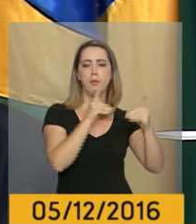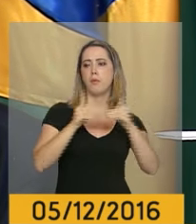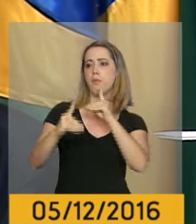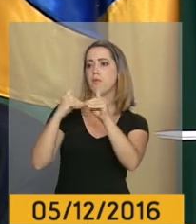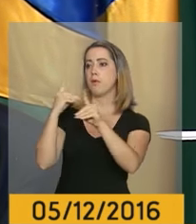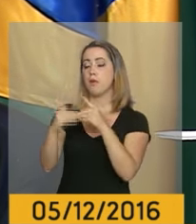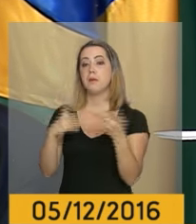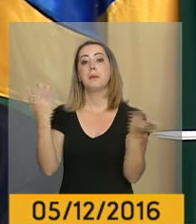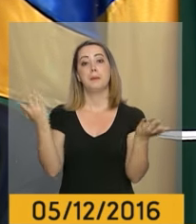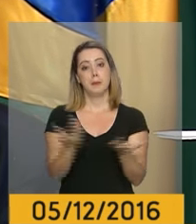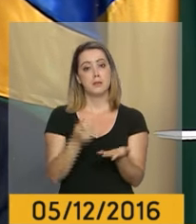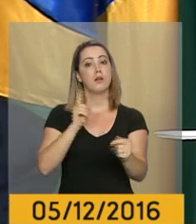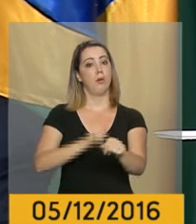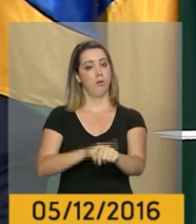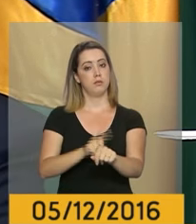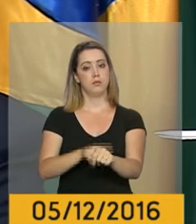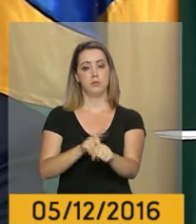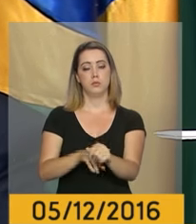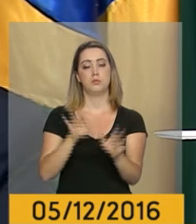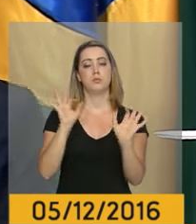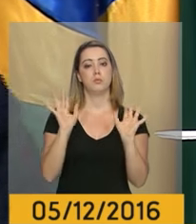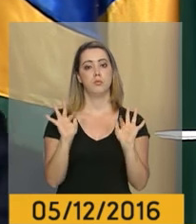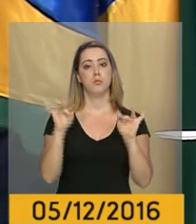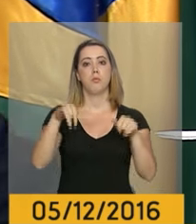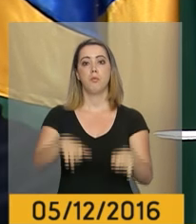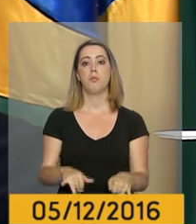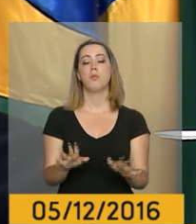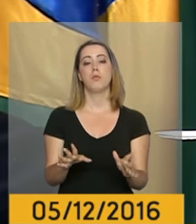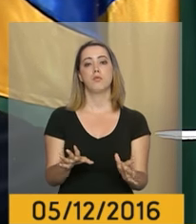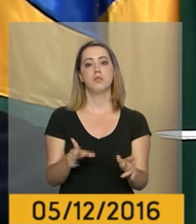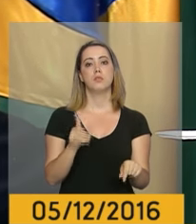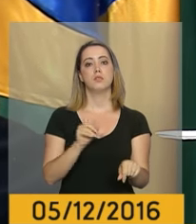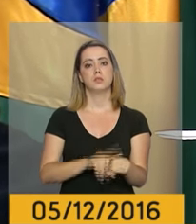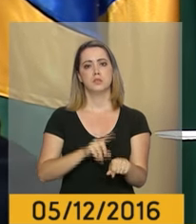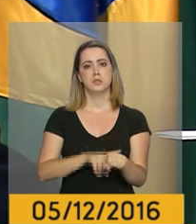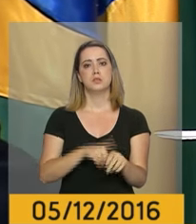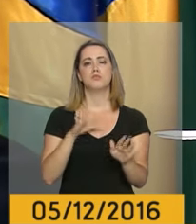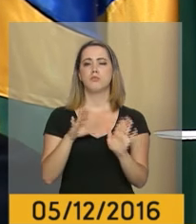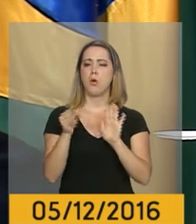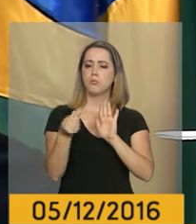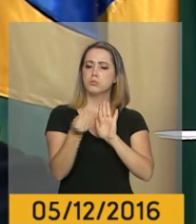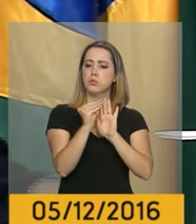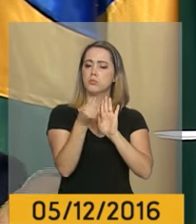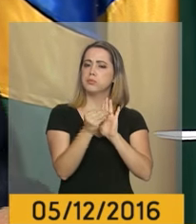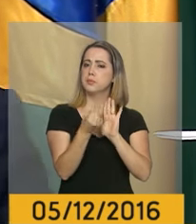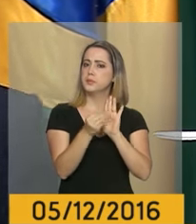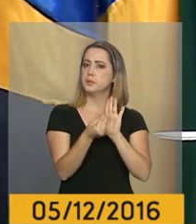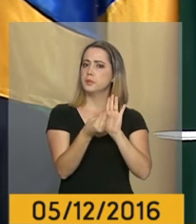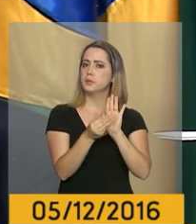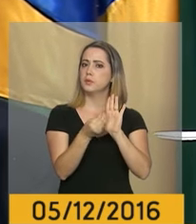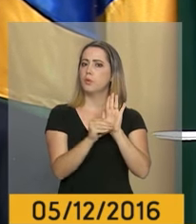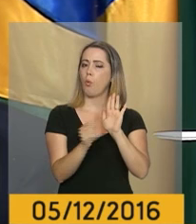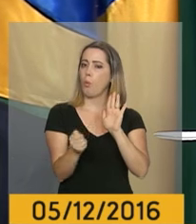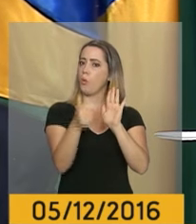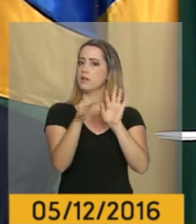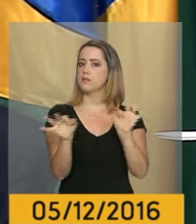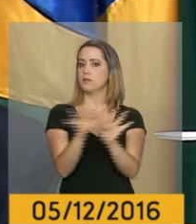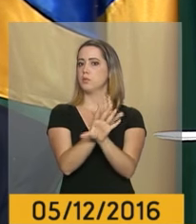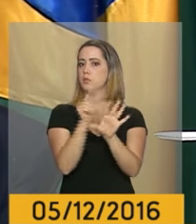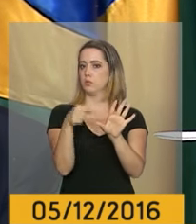e ainda nestes momentos finais está sendo eh formatada e